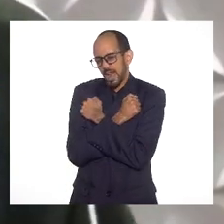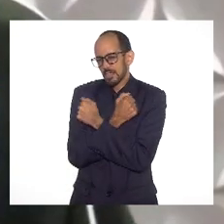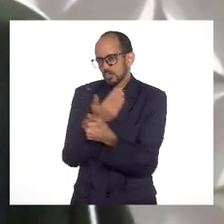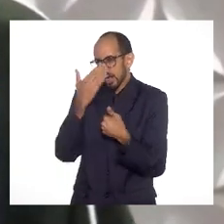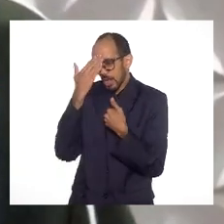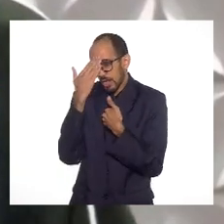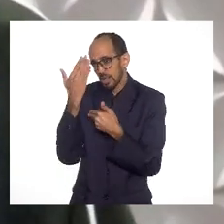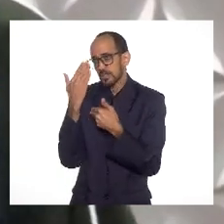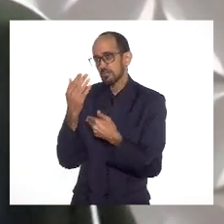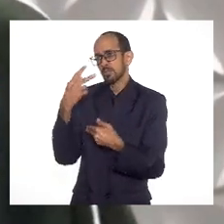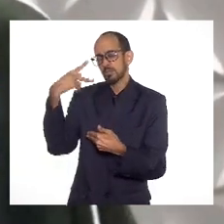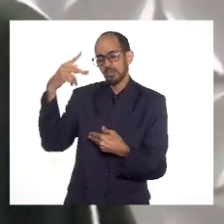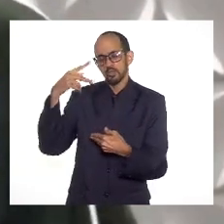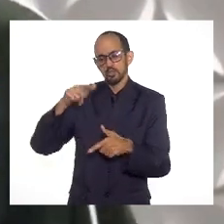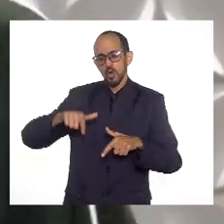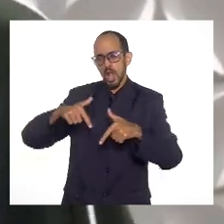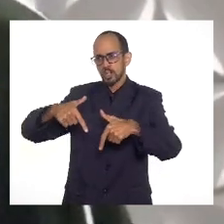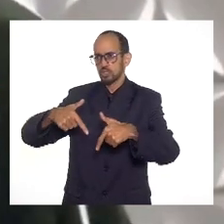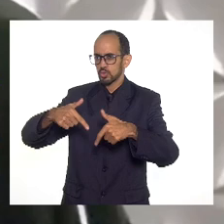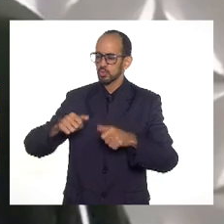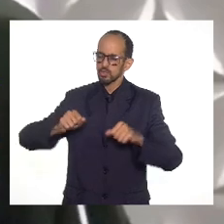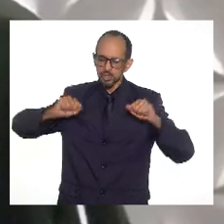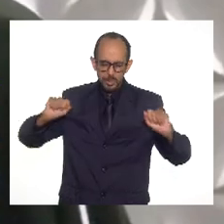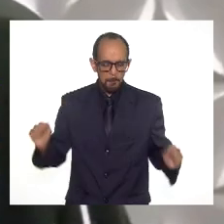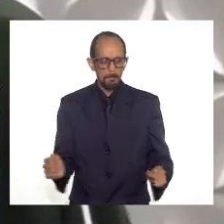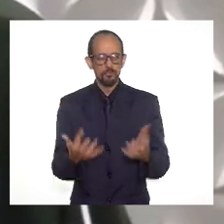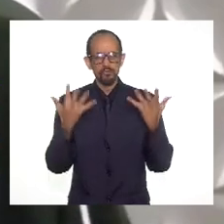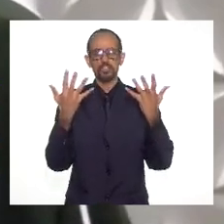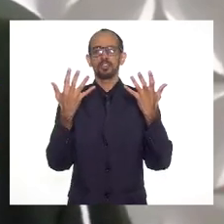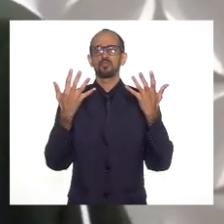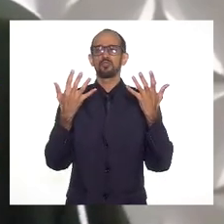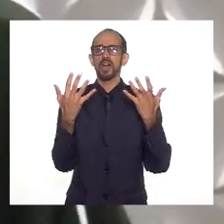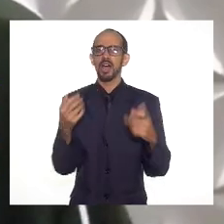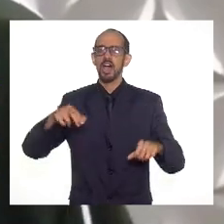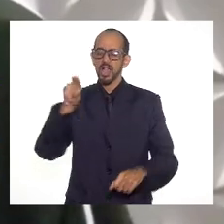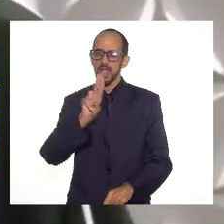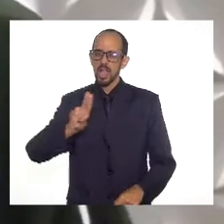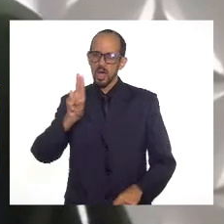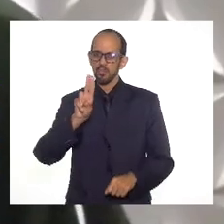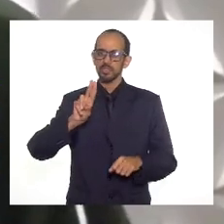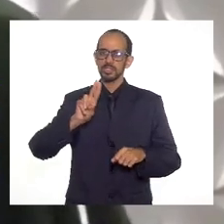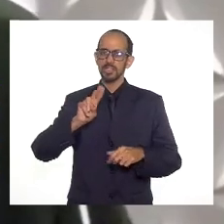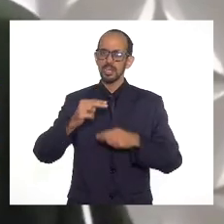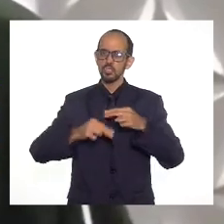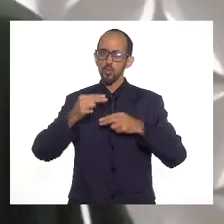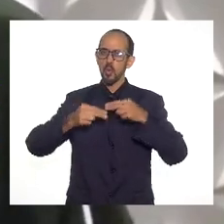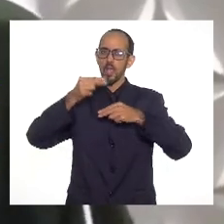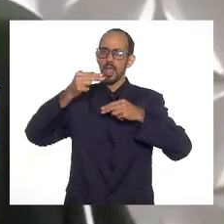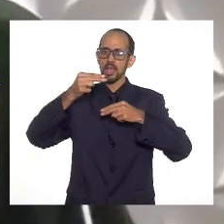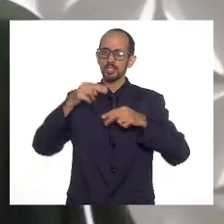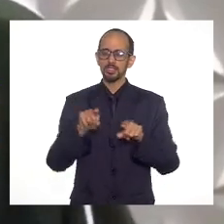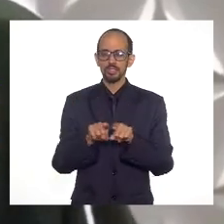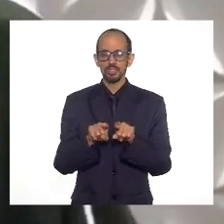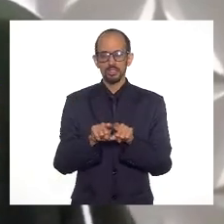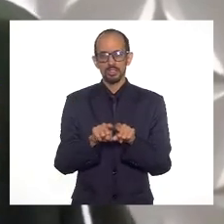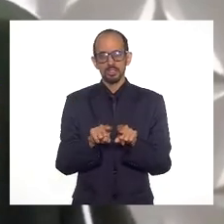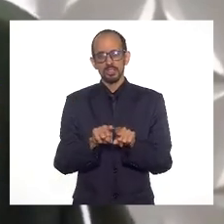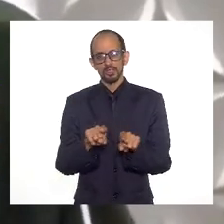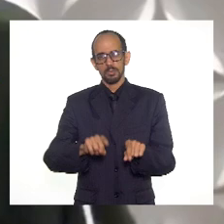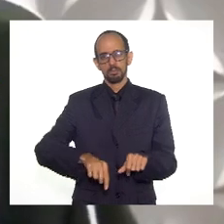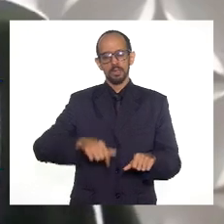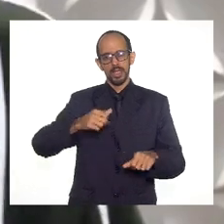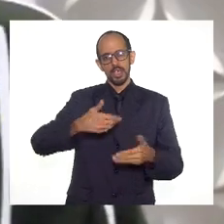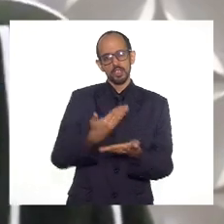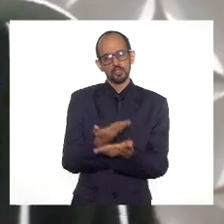sua postura e viva a universidade pública, viva a UERJ e viva a escola pública de qualidade